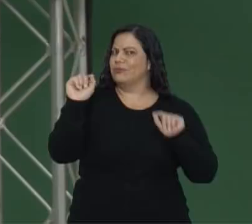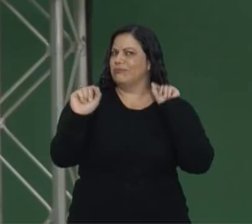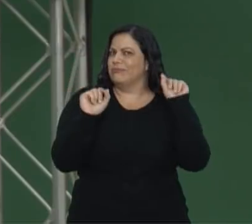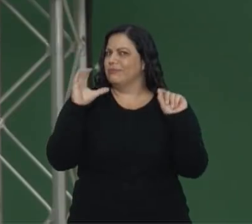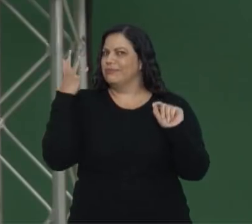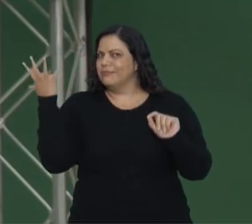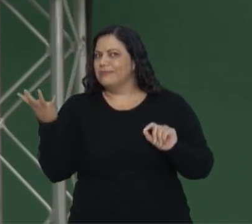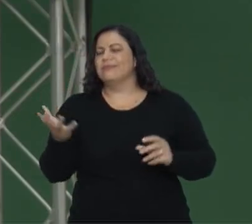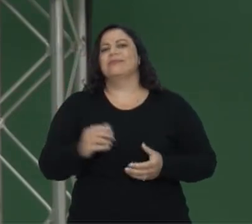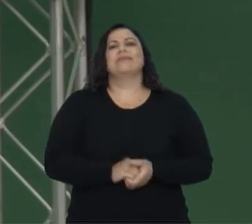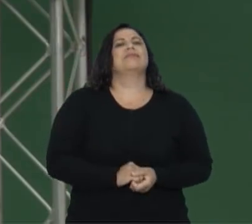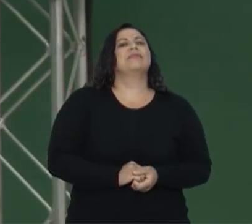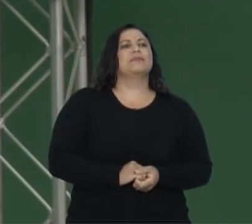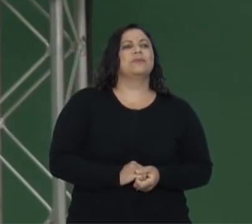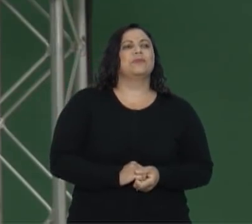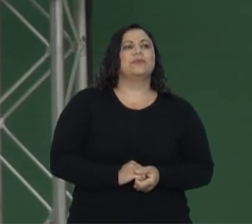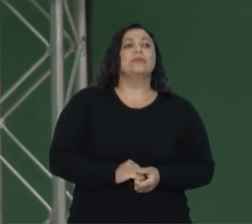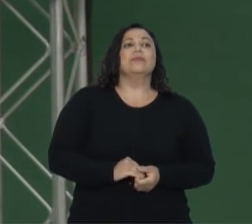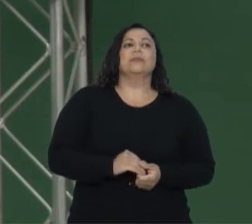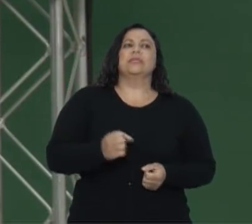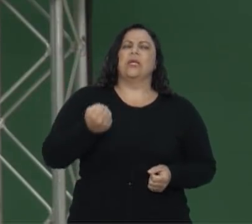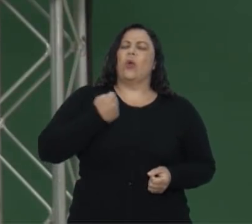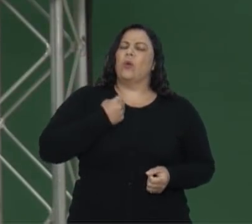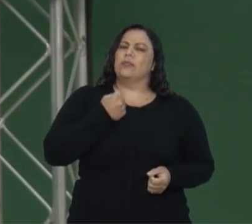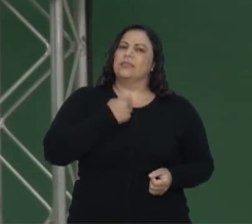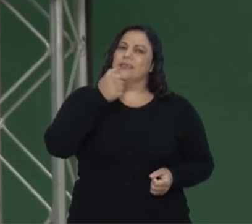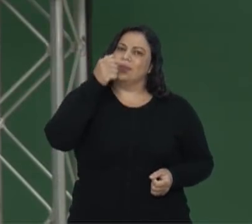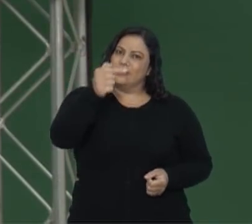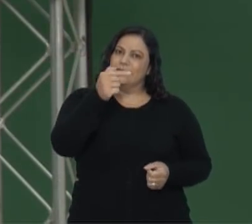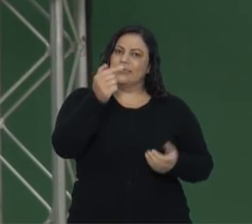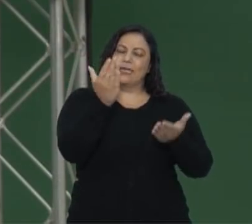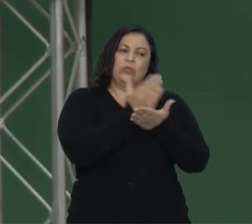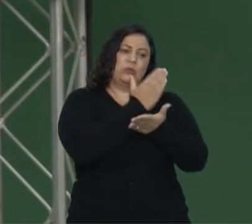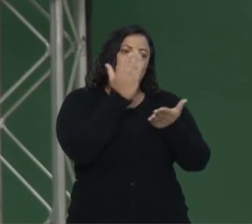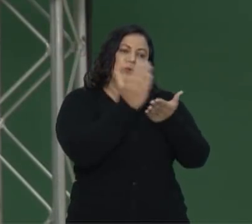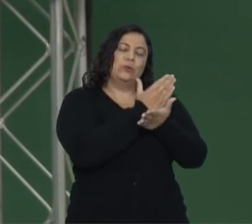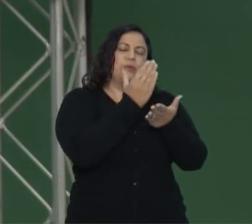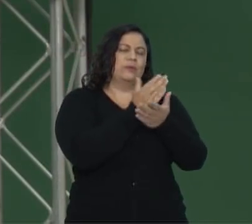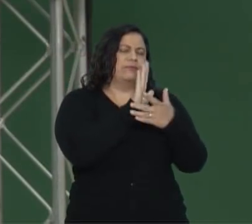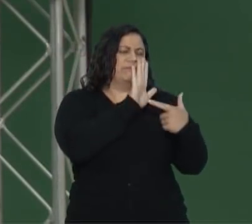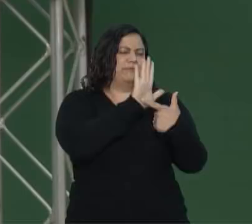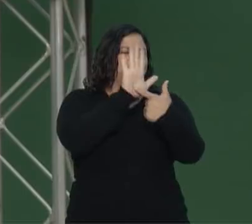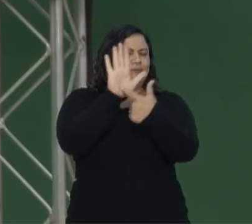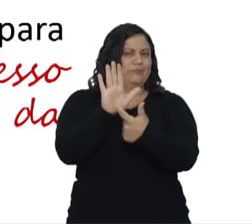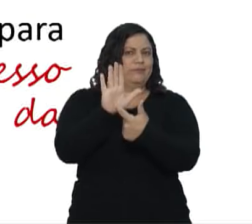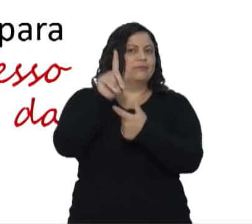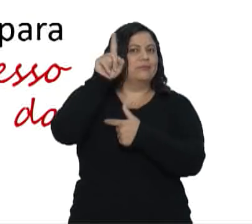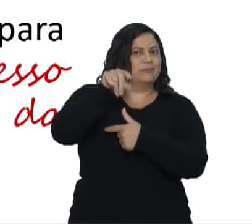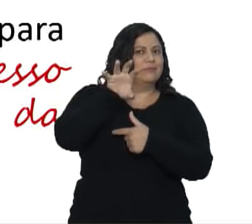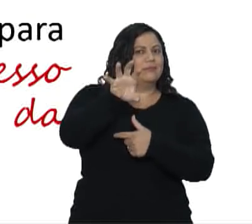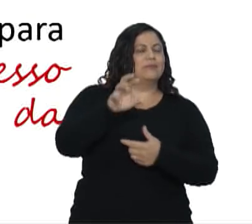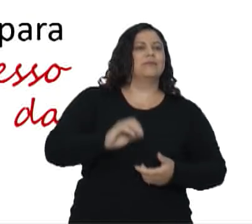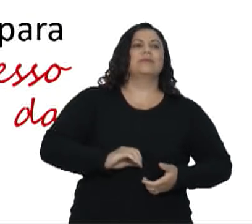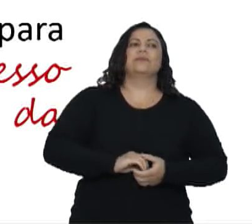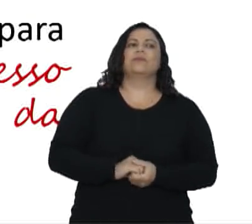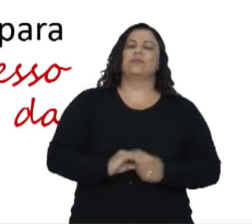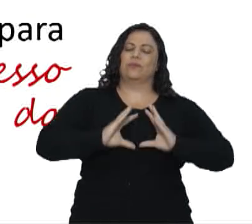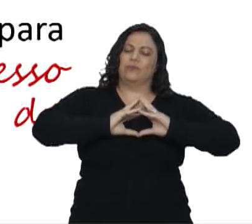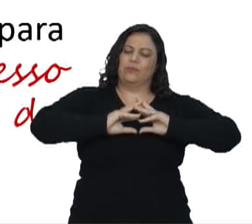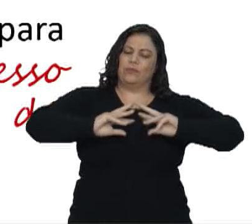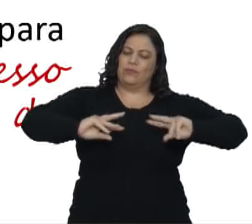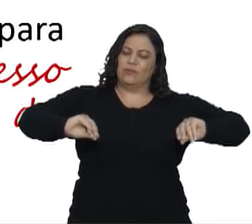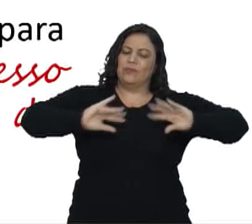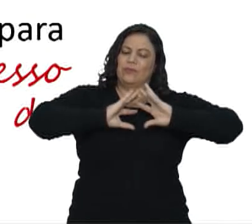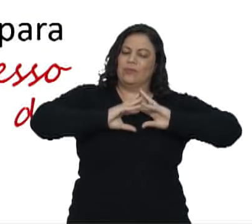esse exercício 7 do nosso livro mostra bem isso. Os restos de vegetais são materiais orgânicos